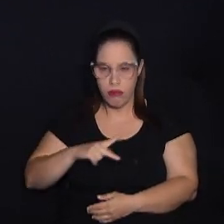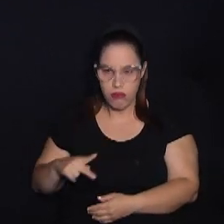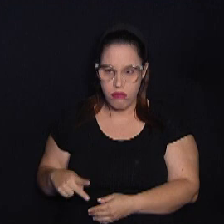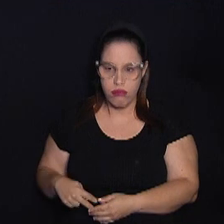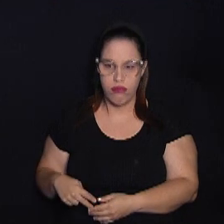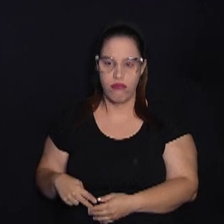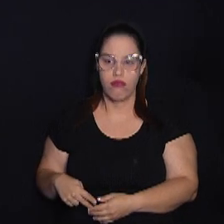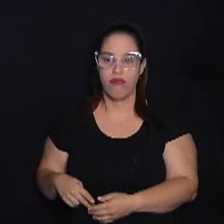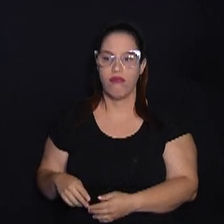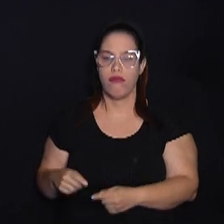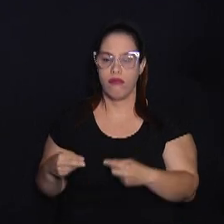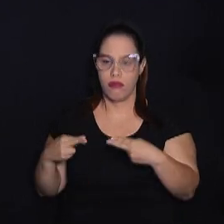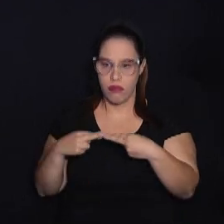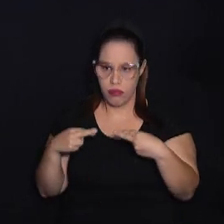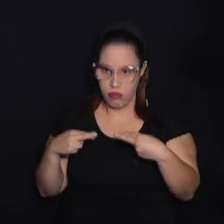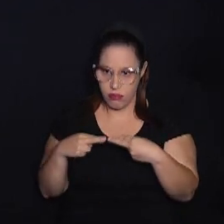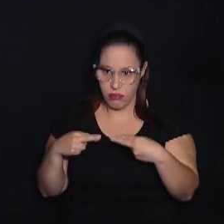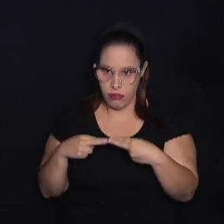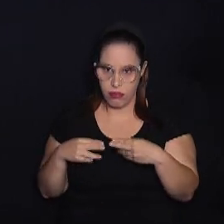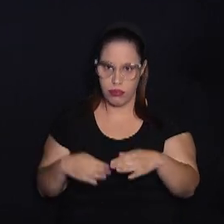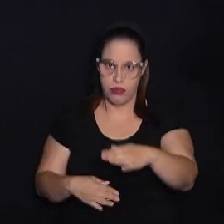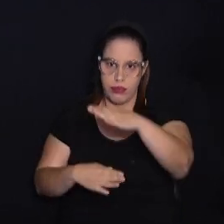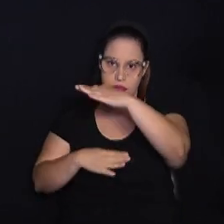dessa sessão,